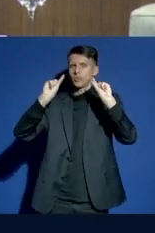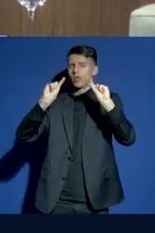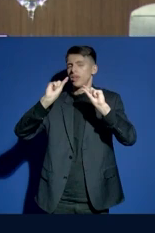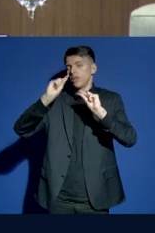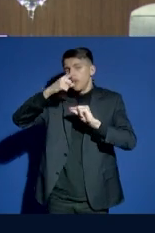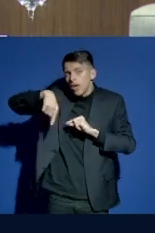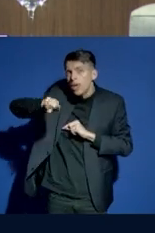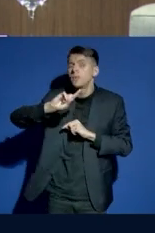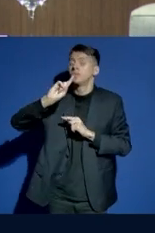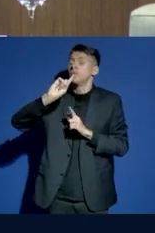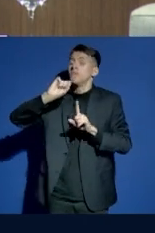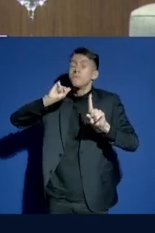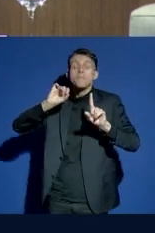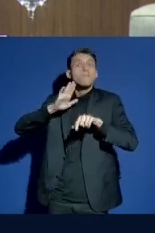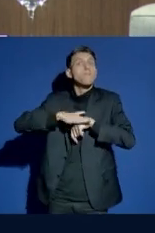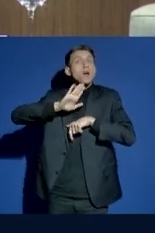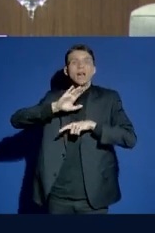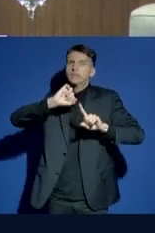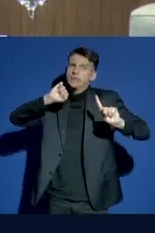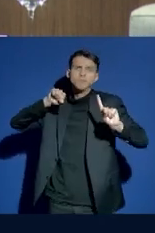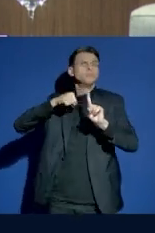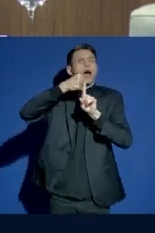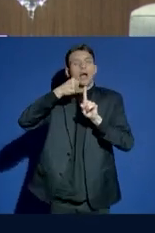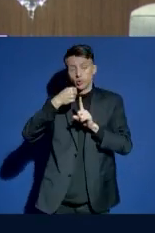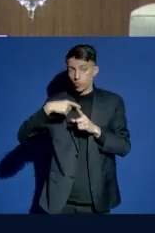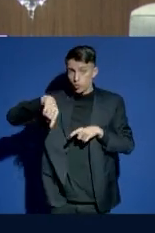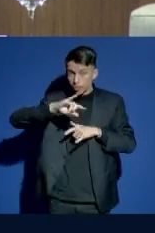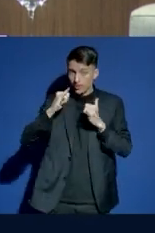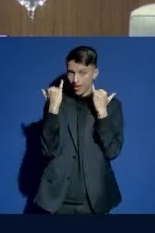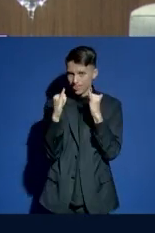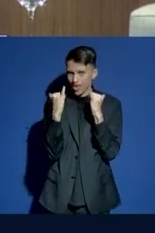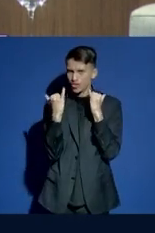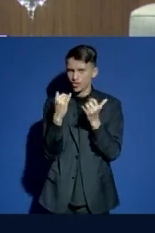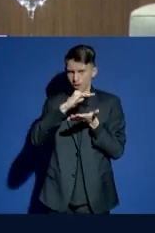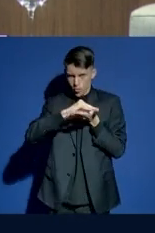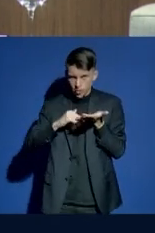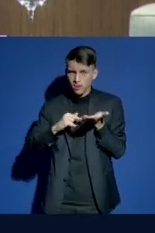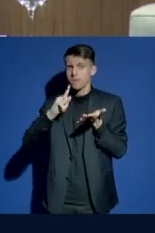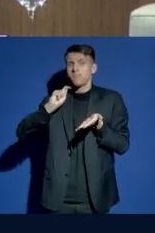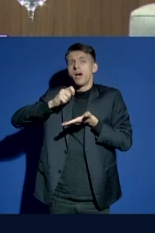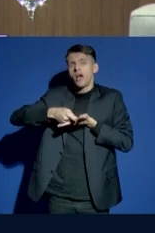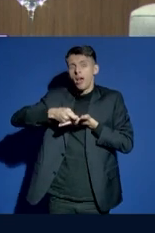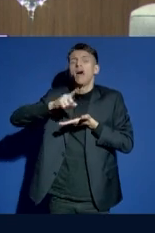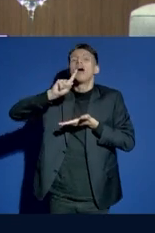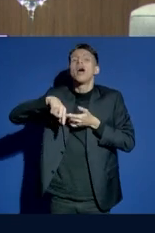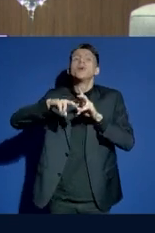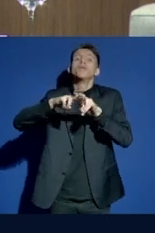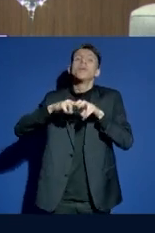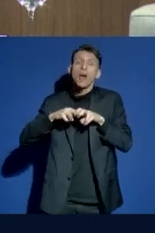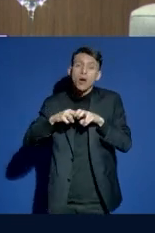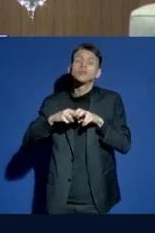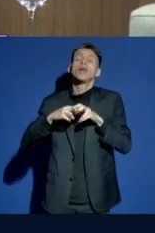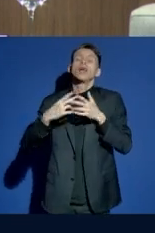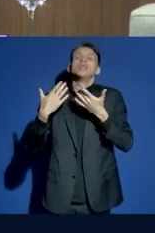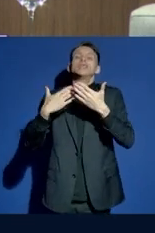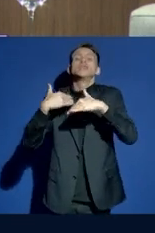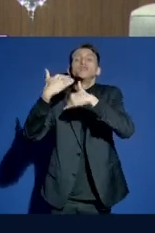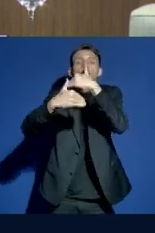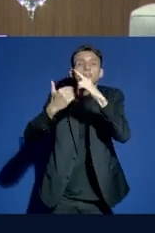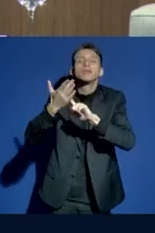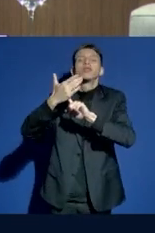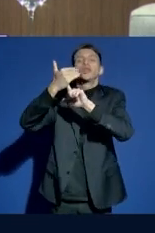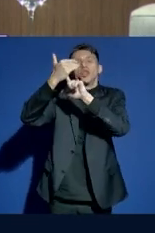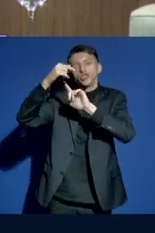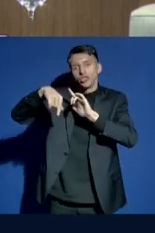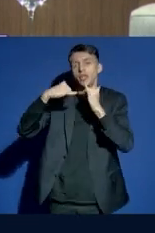o que mais impacta a nossa conta de energia é a conta de desenvolvimento energético nós estamos